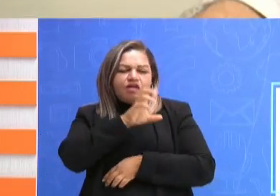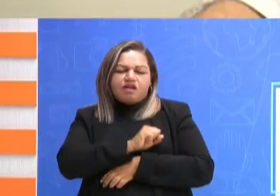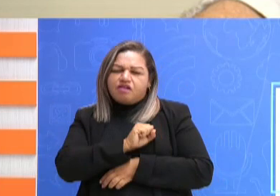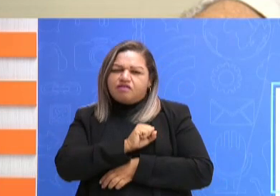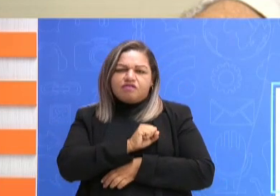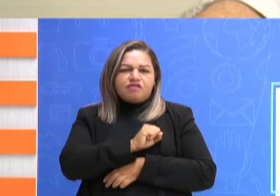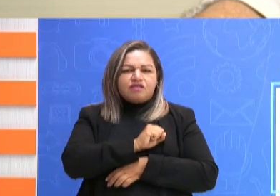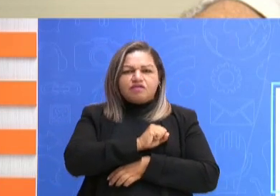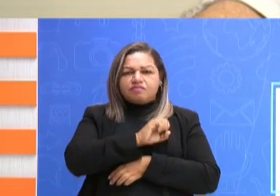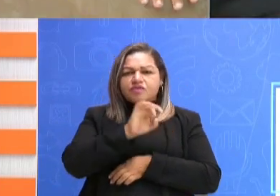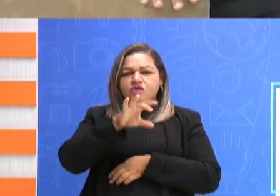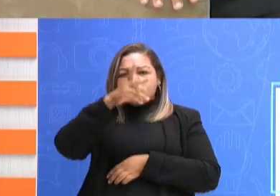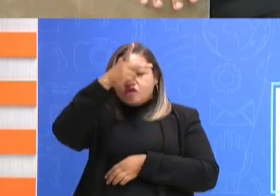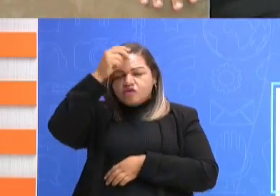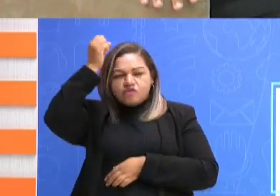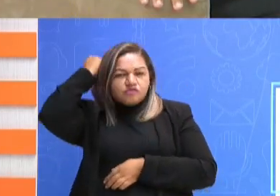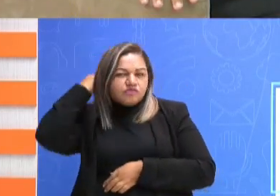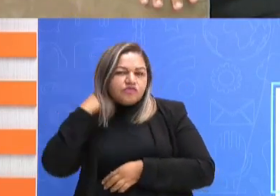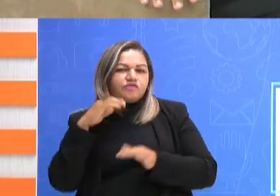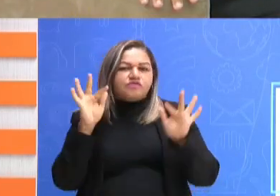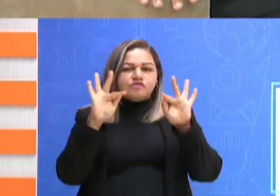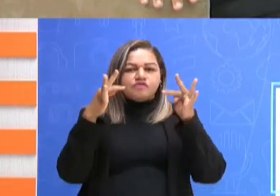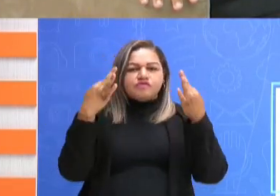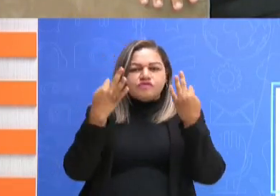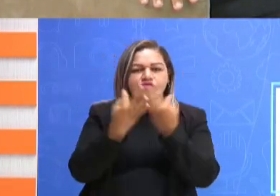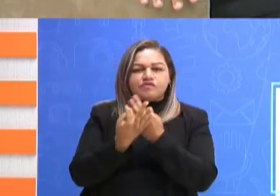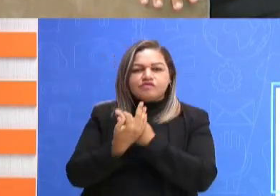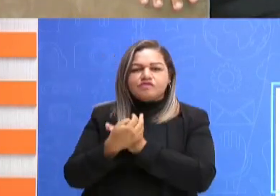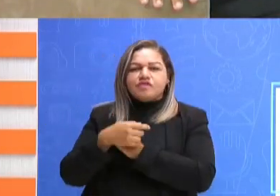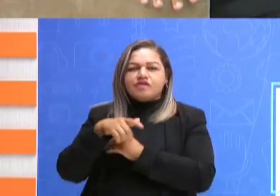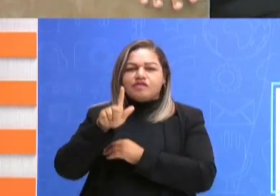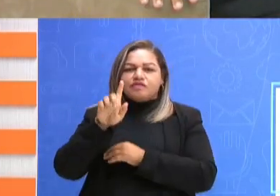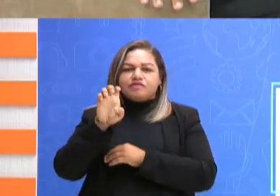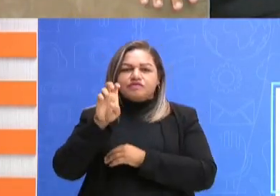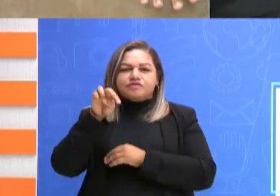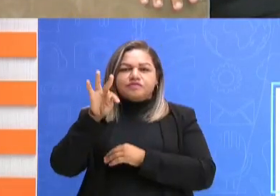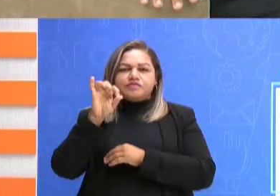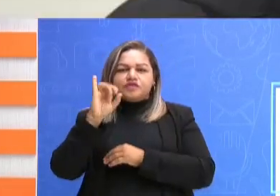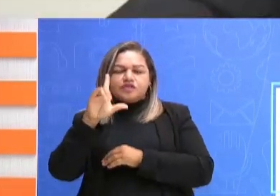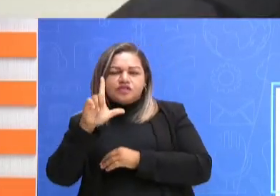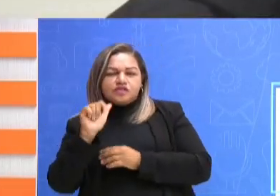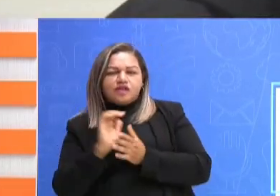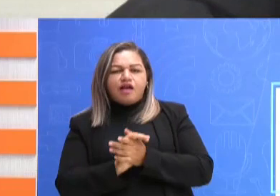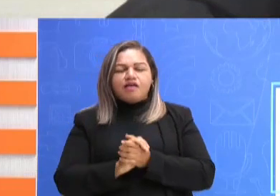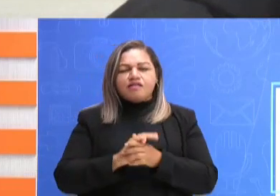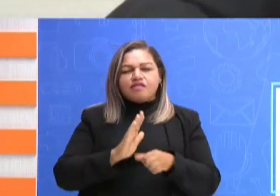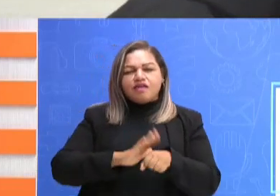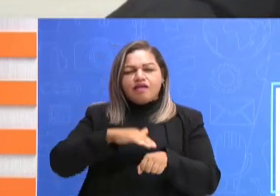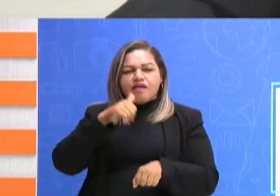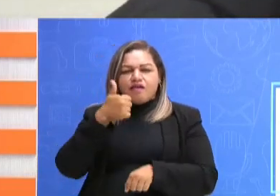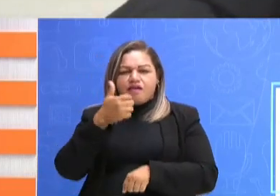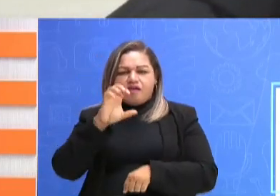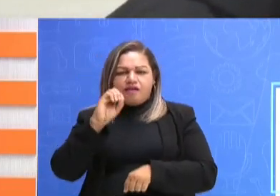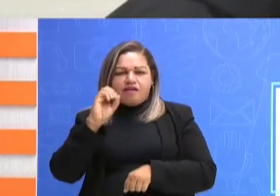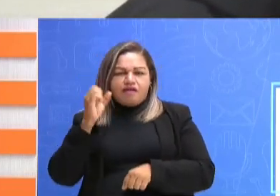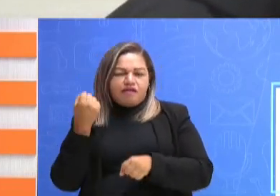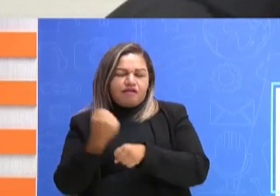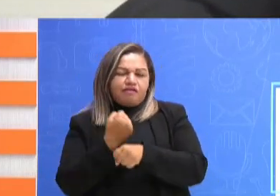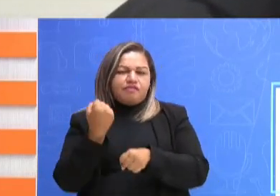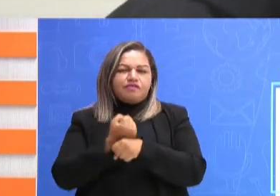ama não só o Fábio Gentil, mas ama toda a família Gentil, que tem dedicado há mais de 100 anos, que eu